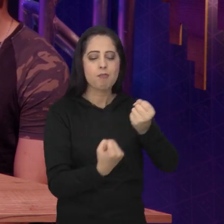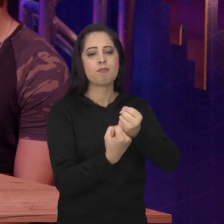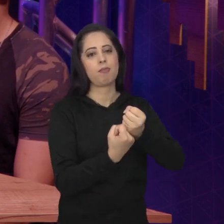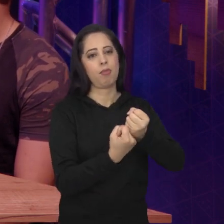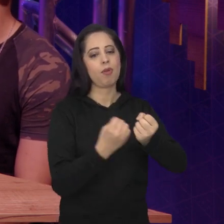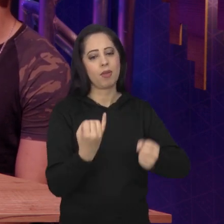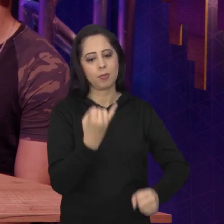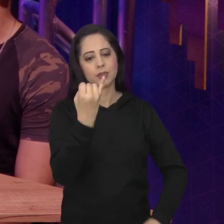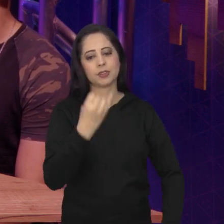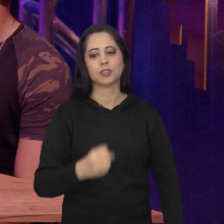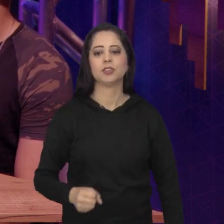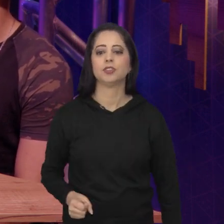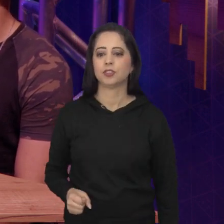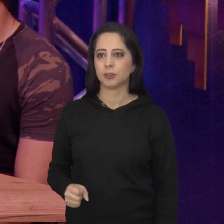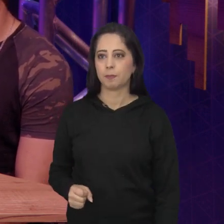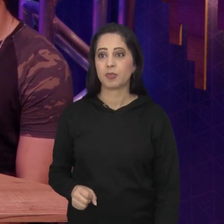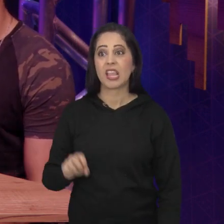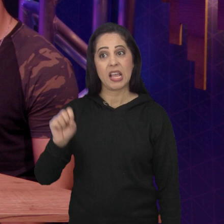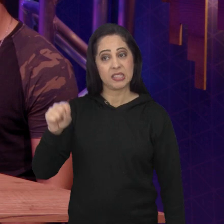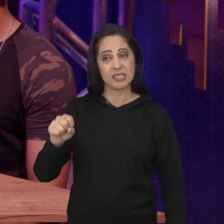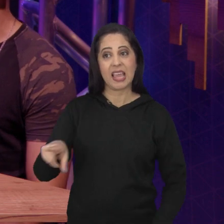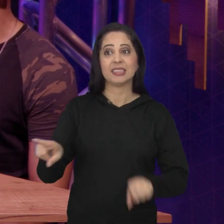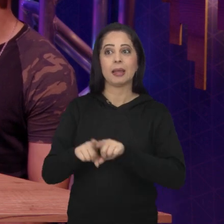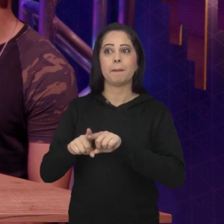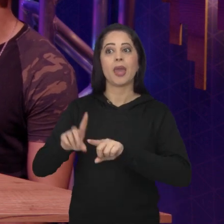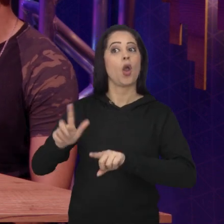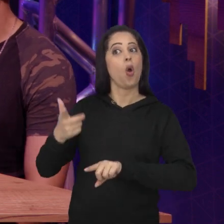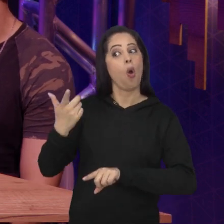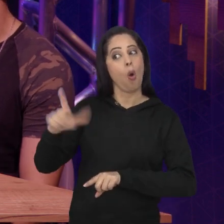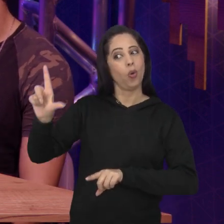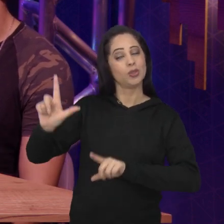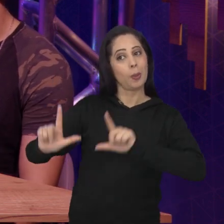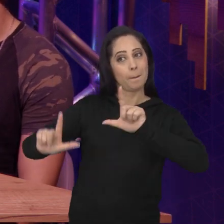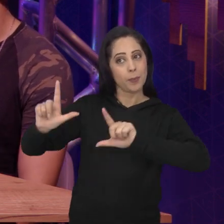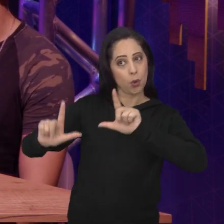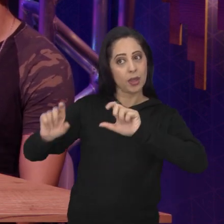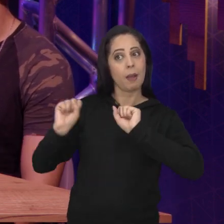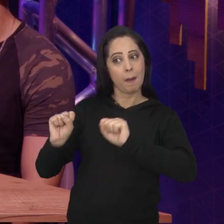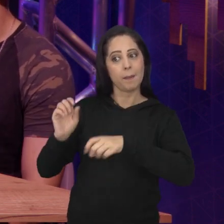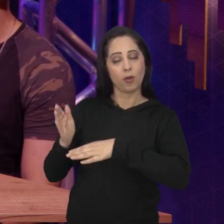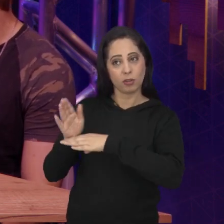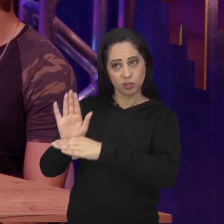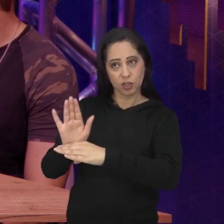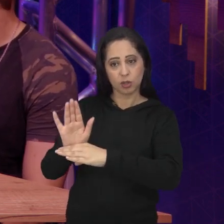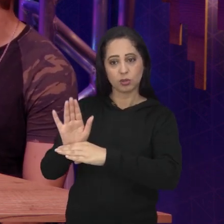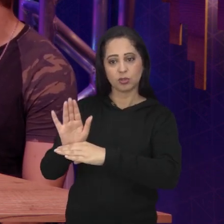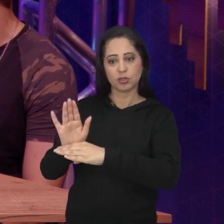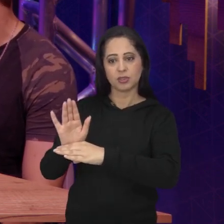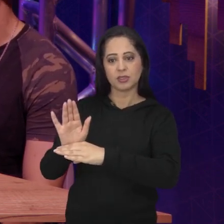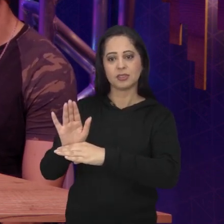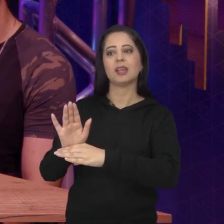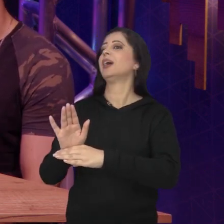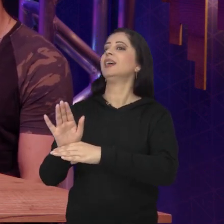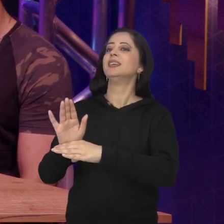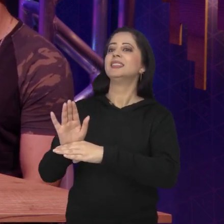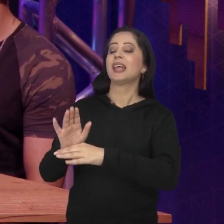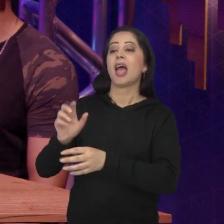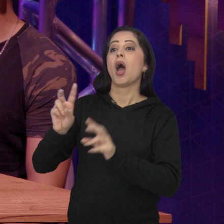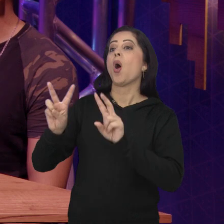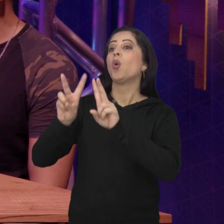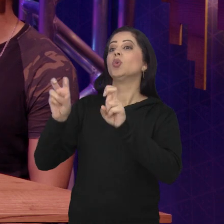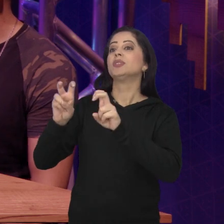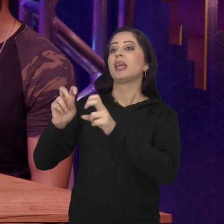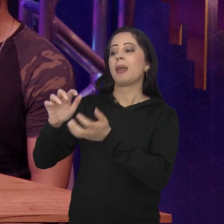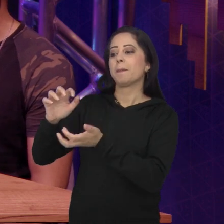rede social é muito importante. E eu acho que outro episódio bem interessante, Vicky, que pode contribuir pra galera, é o